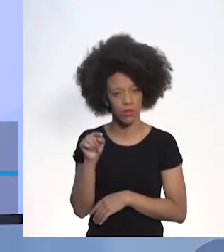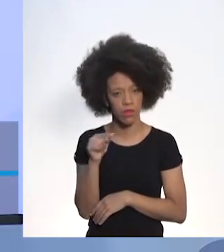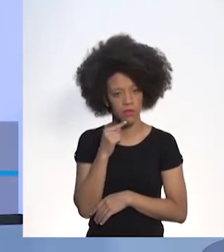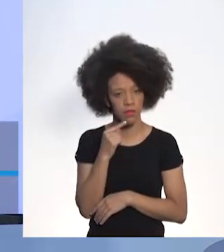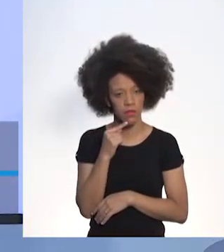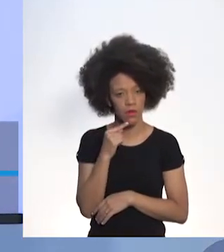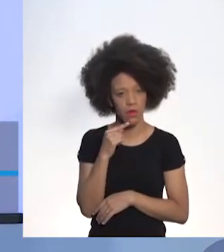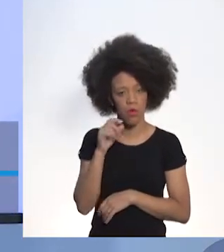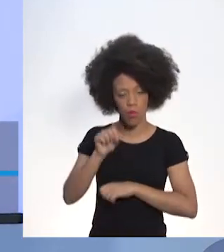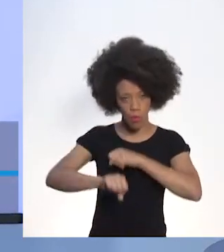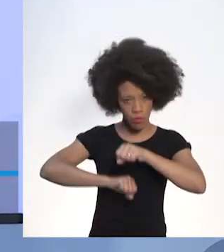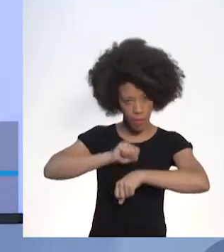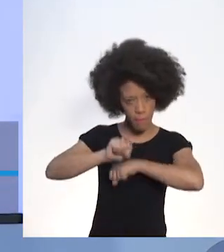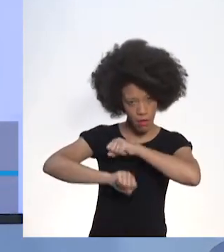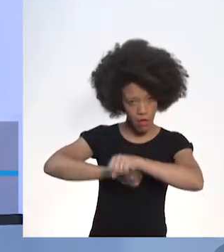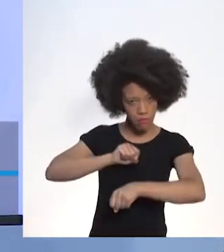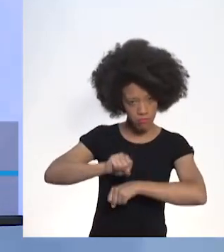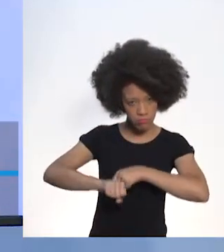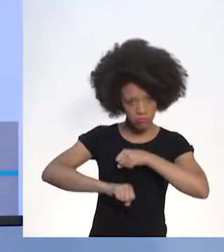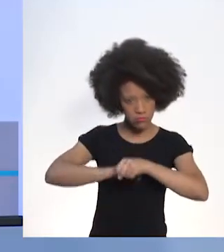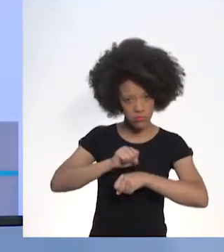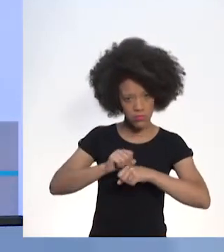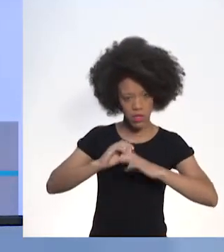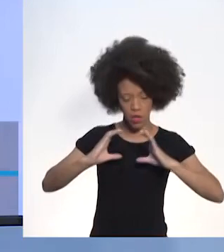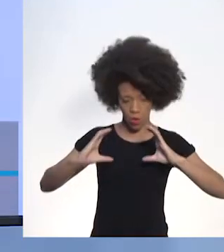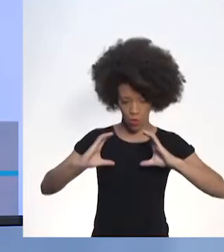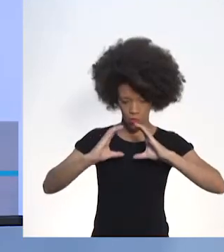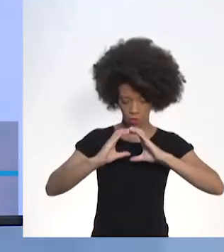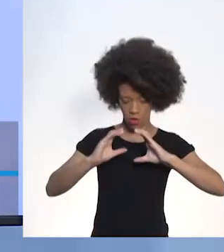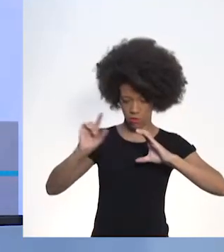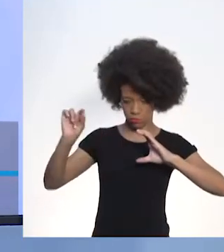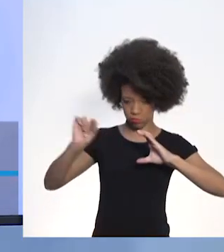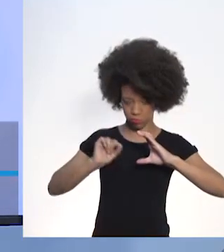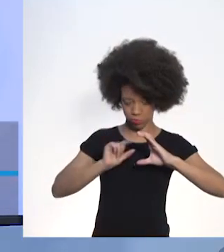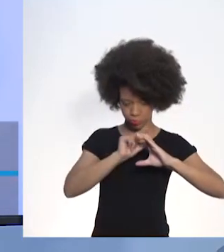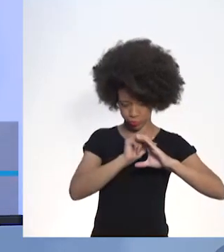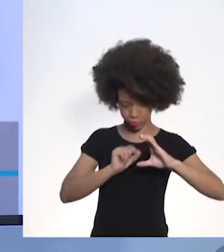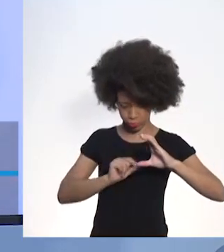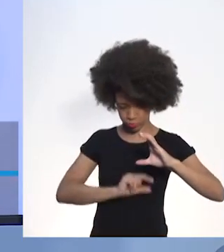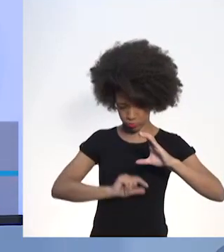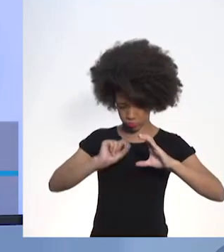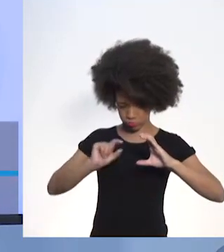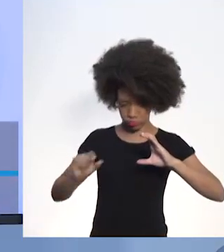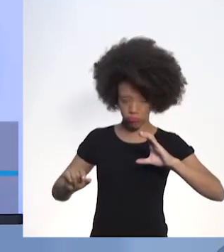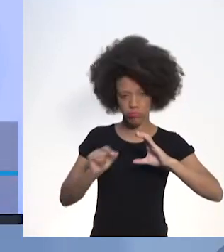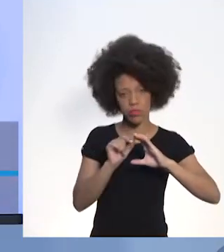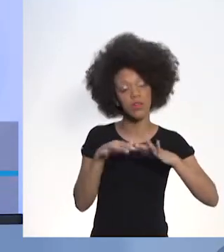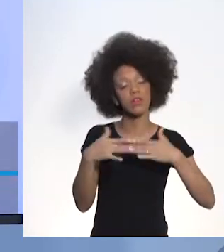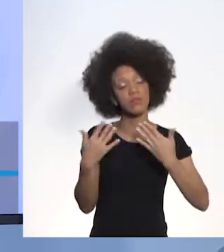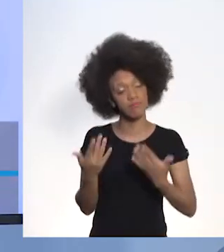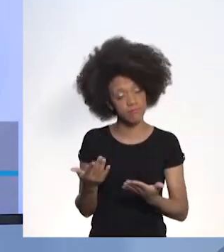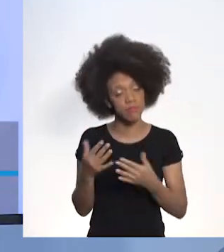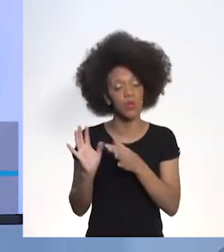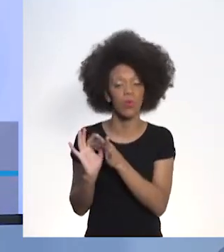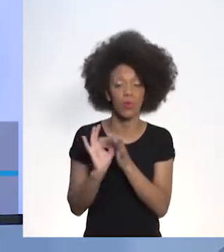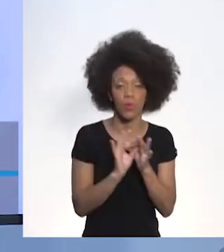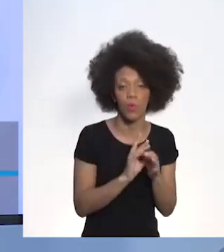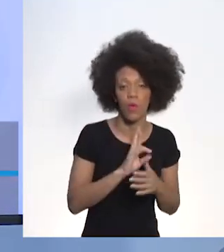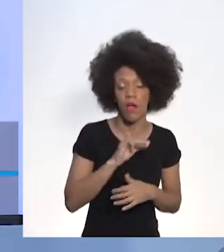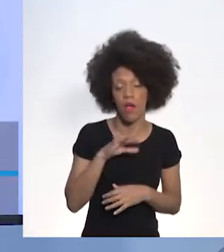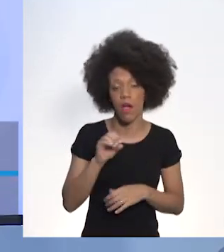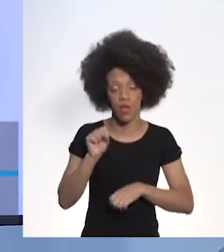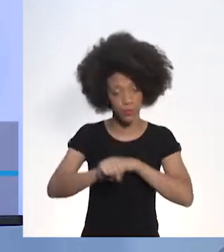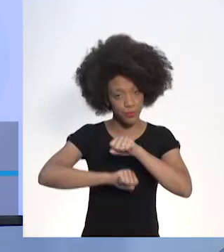da bike, né? Não tem os raios na roda? Ela não parte da bordinha, vai até o centro? Então, né? Então, essa relação, o raio da